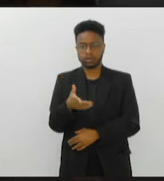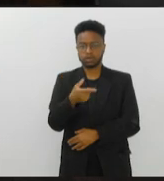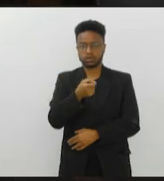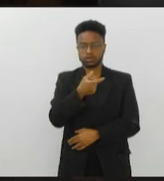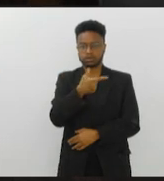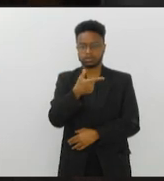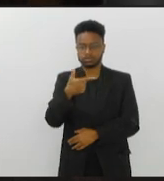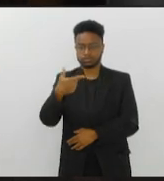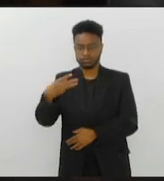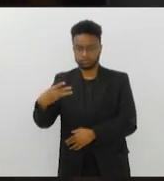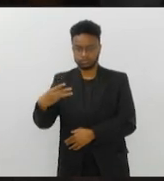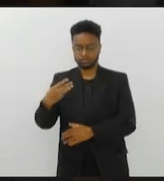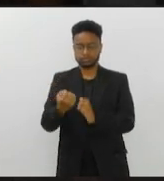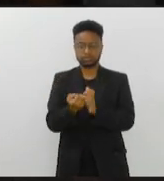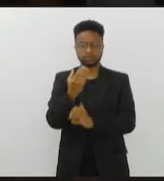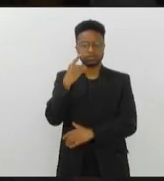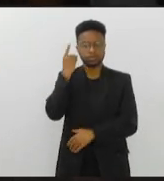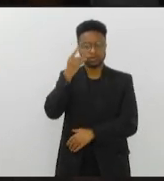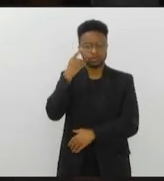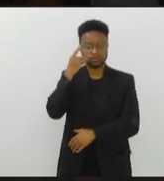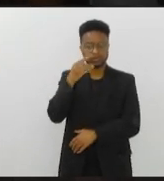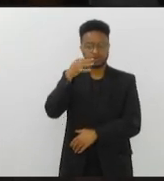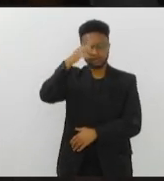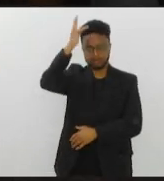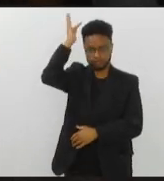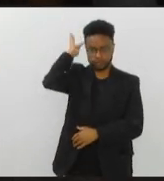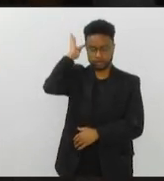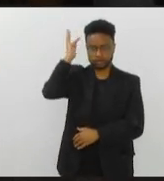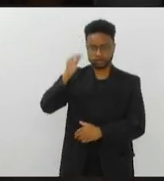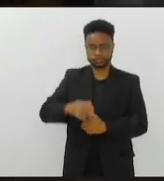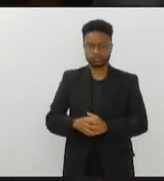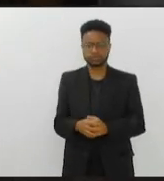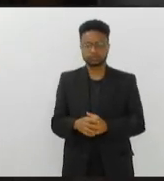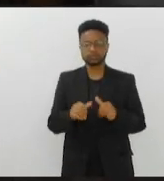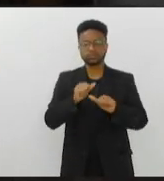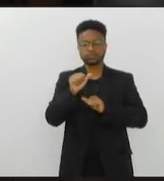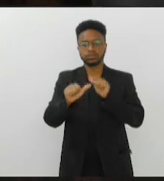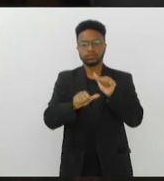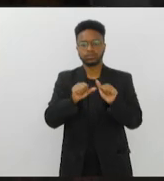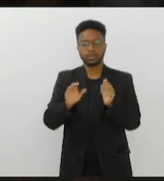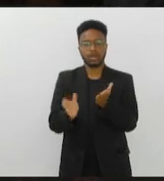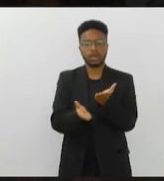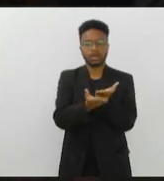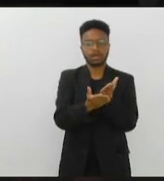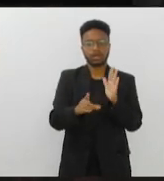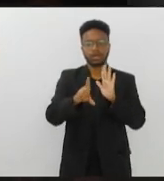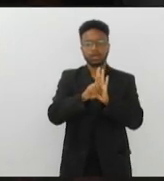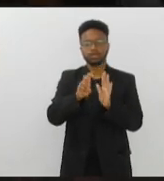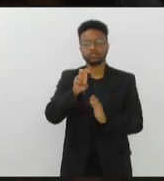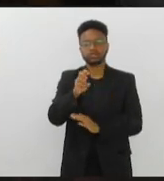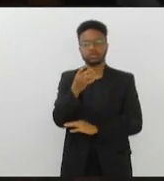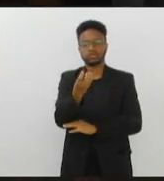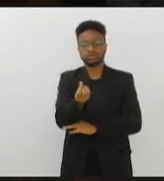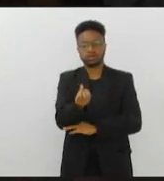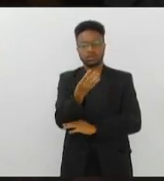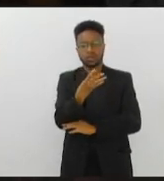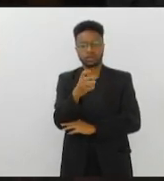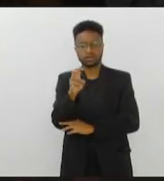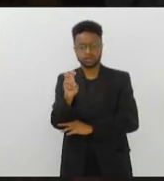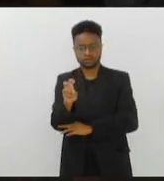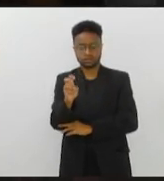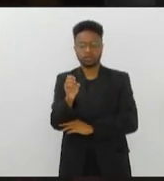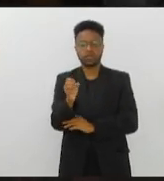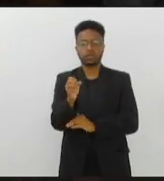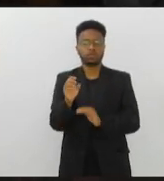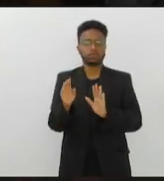1498/2023, de autoria do deputado Fred Pacheco, que altera o anexo da lei número 5.645, de 6